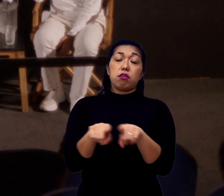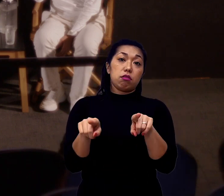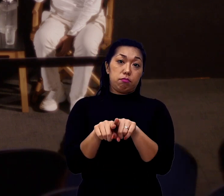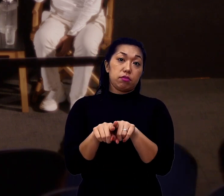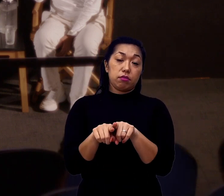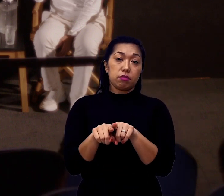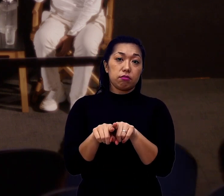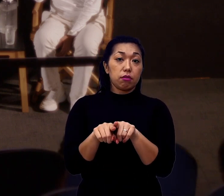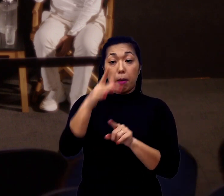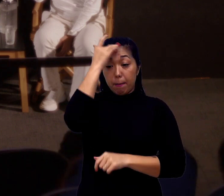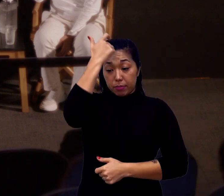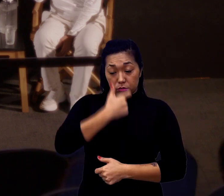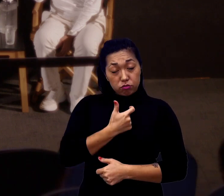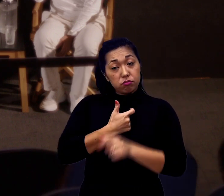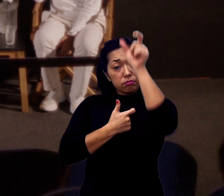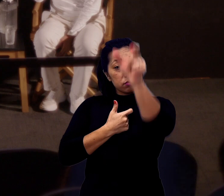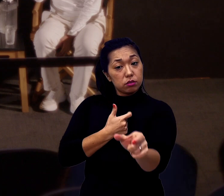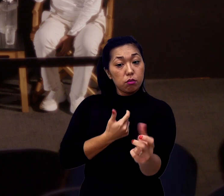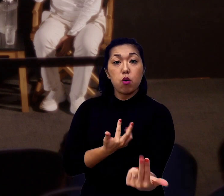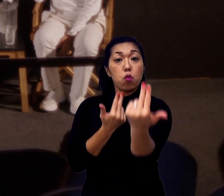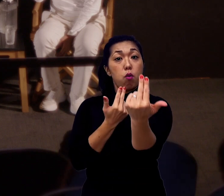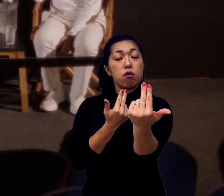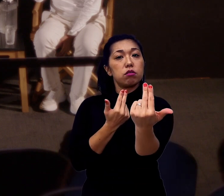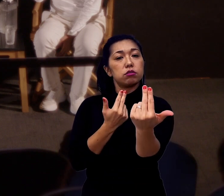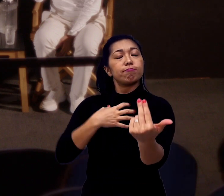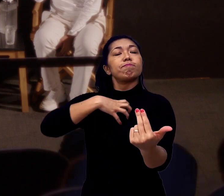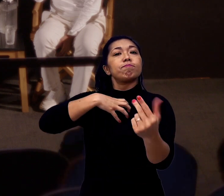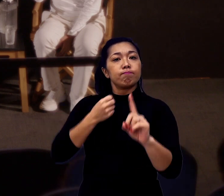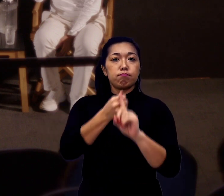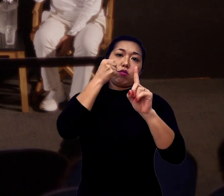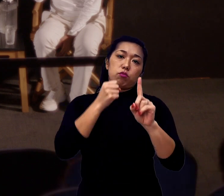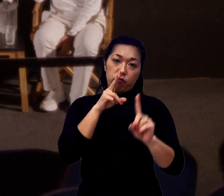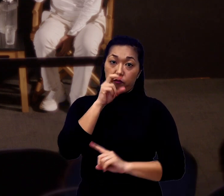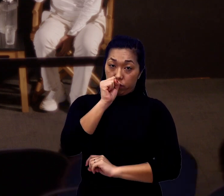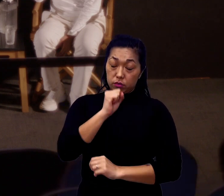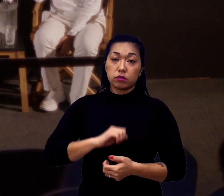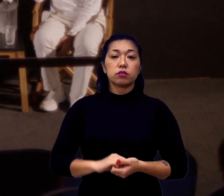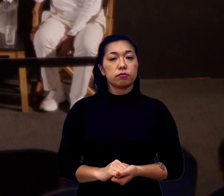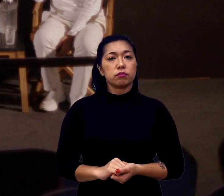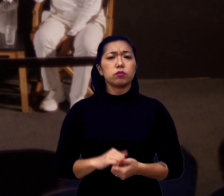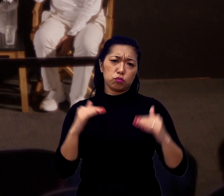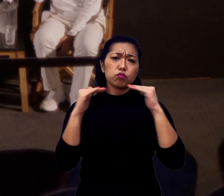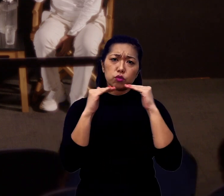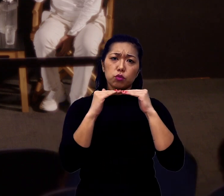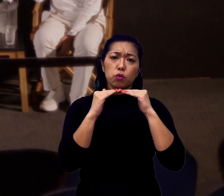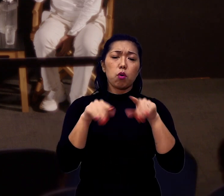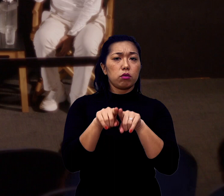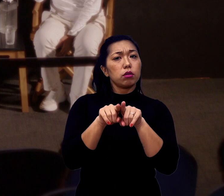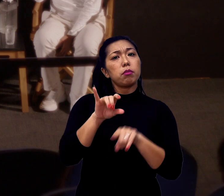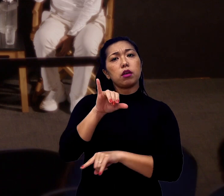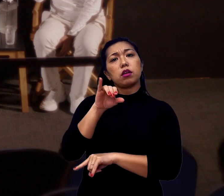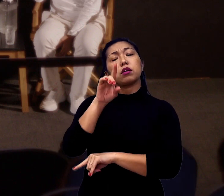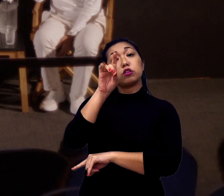né? São pessoas como eu. Então, acho que isso, para mim, é muito impactante. E concordo